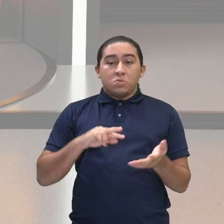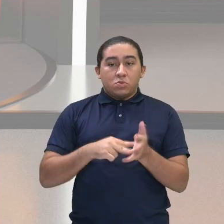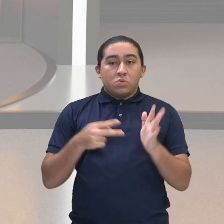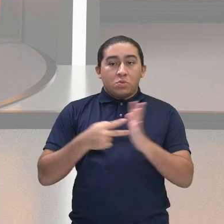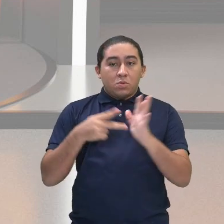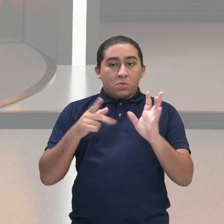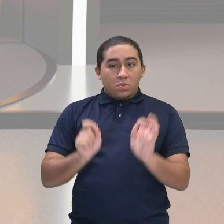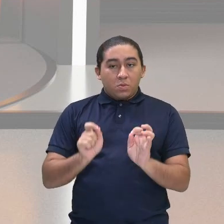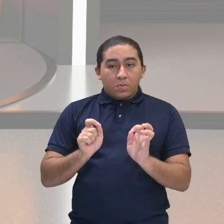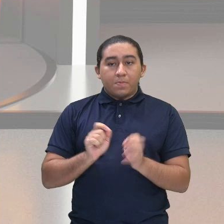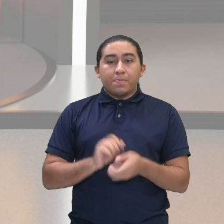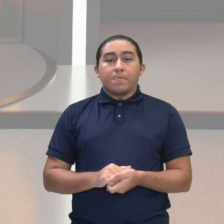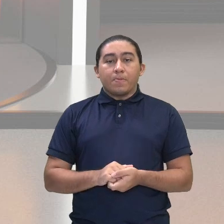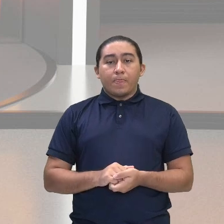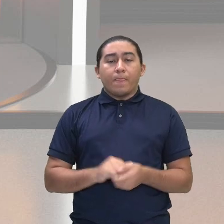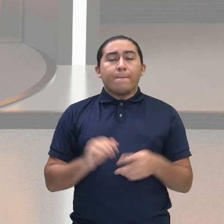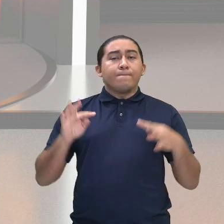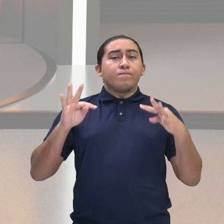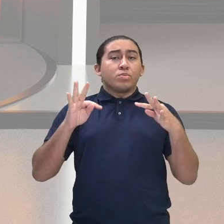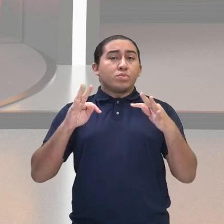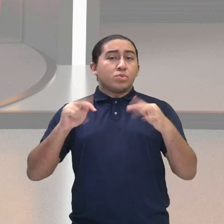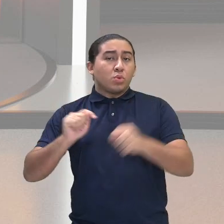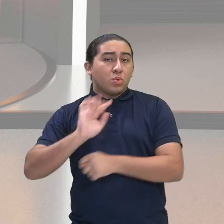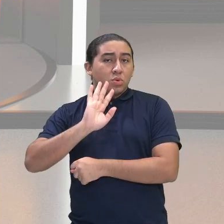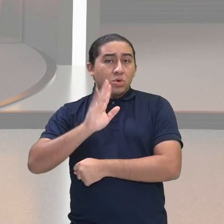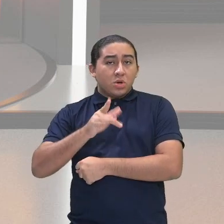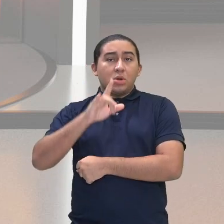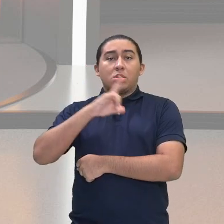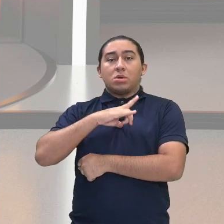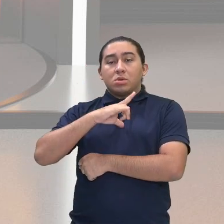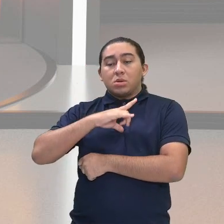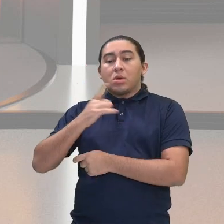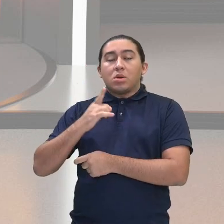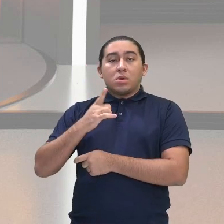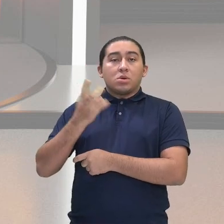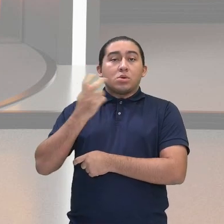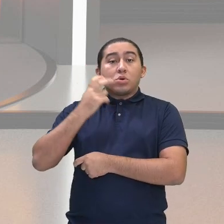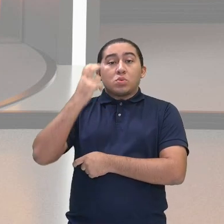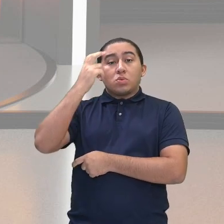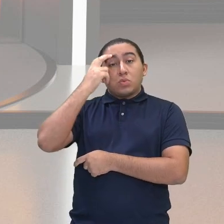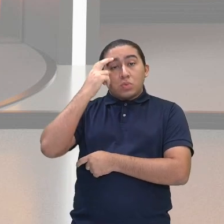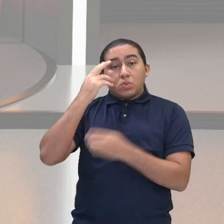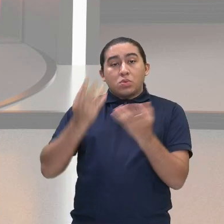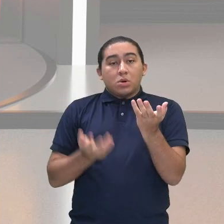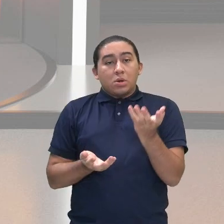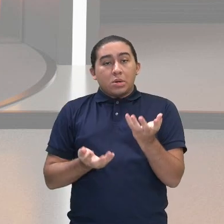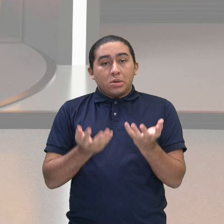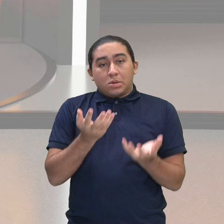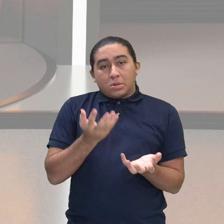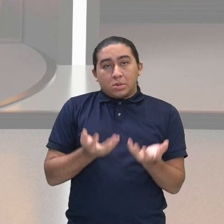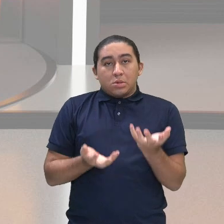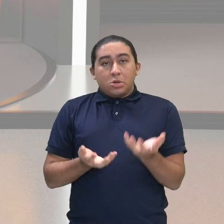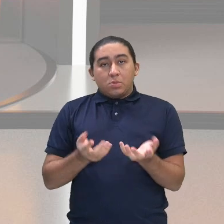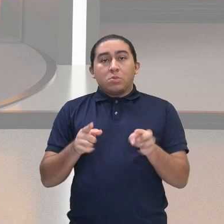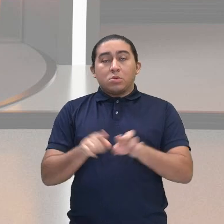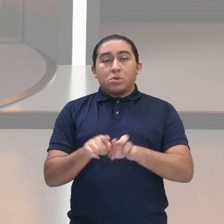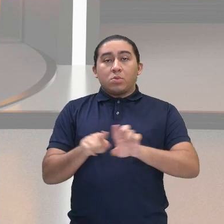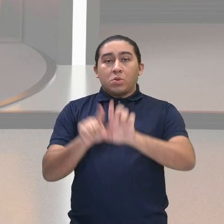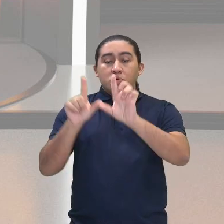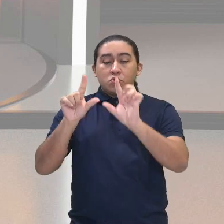na medida que tudo se estabiliza, que há o processo da fusão das culturas ali, então nós vamos ter uma